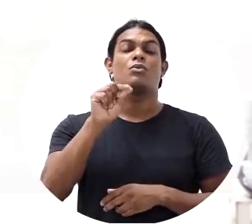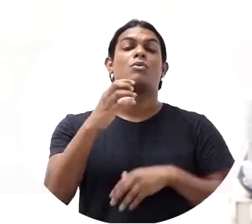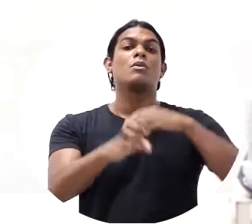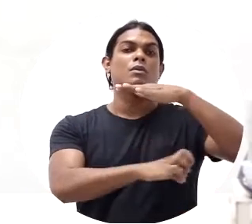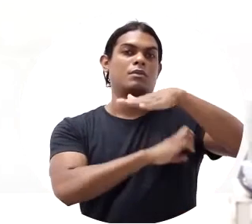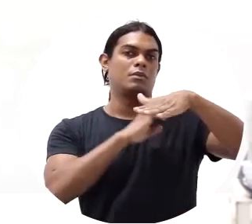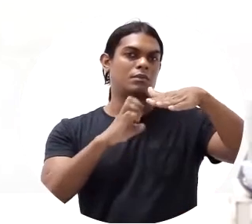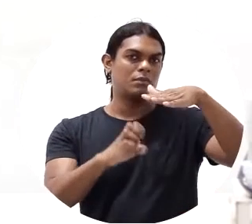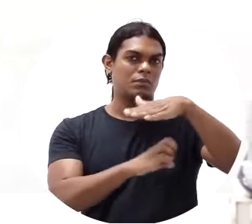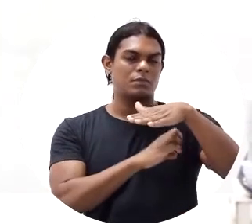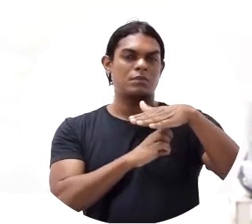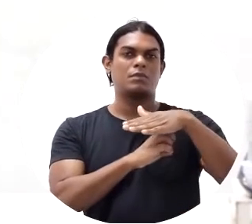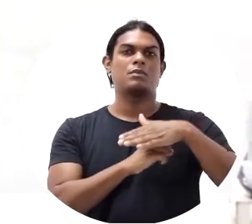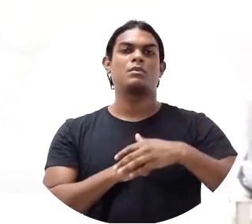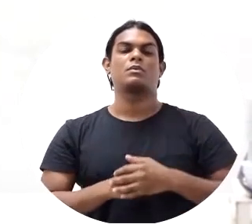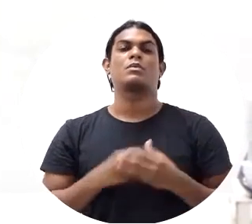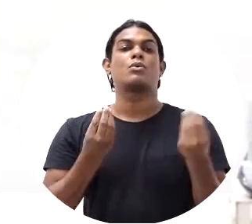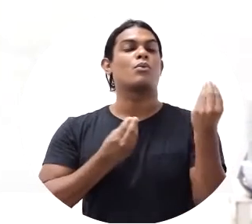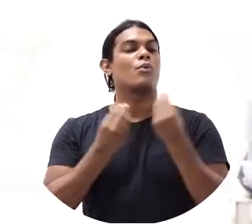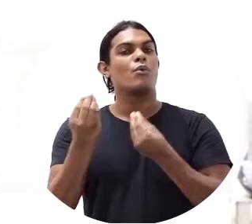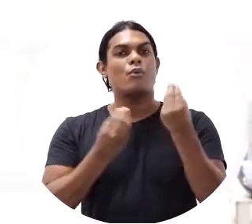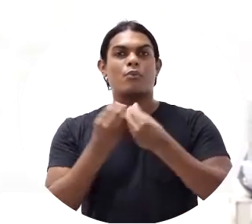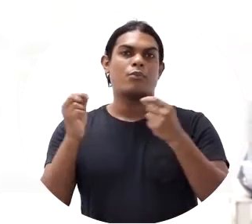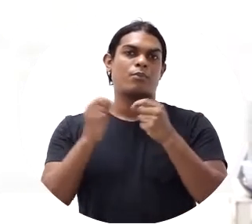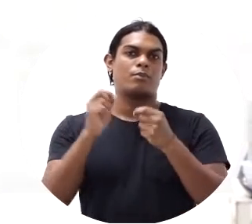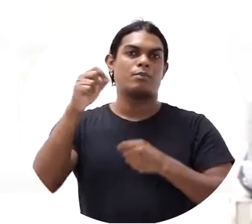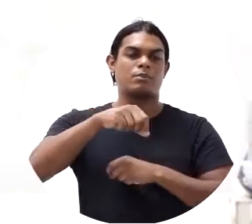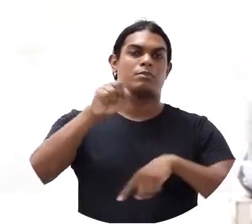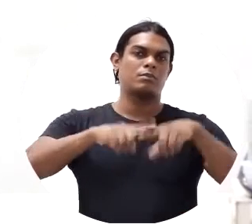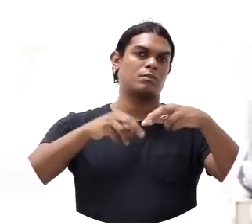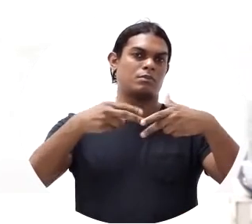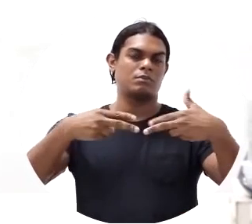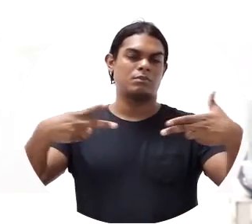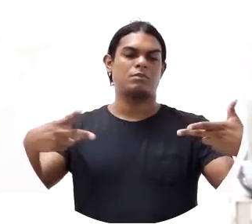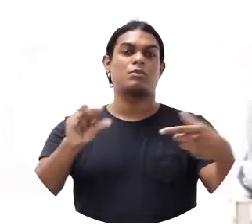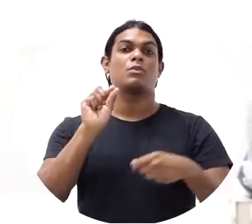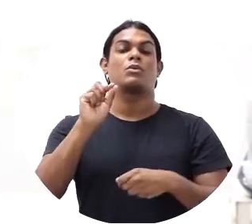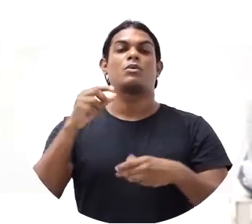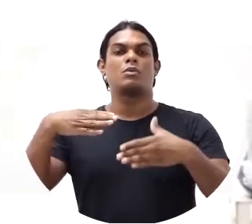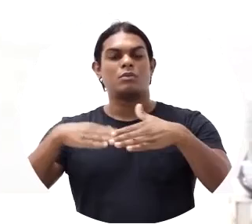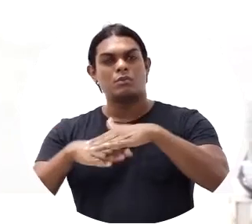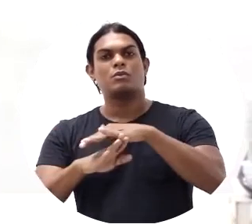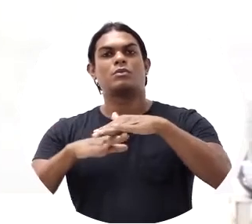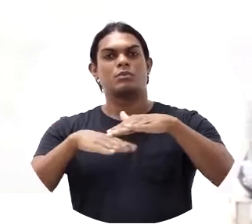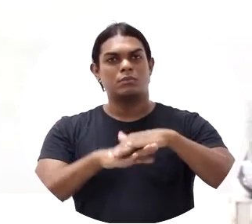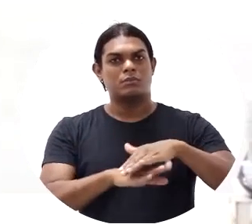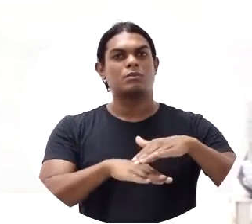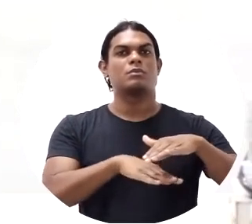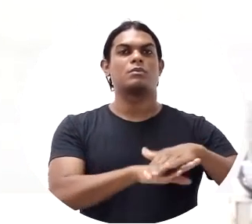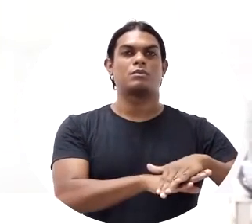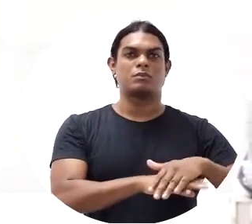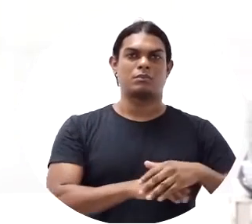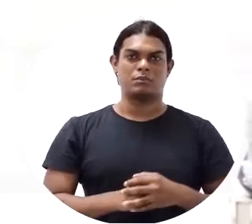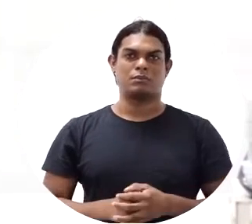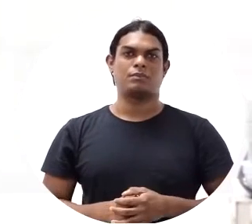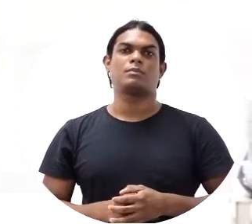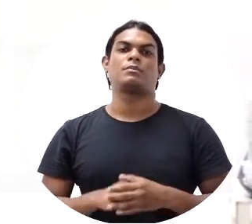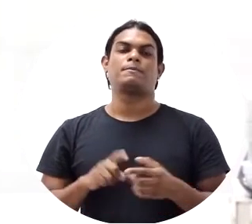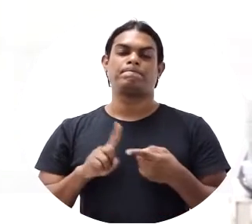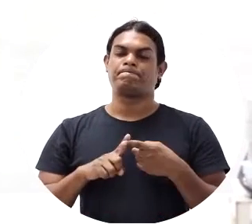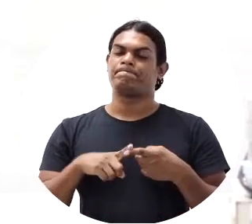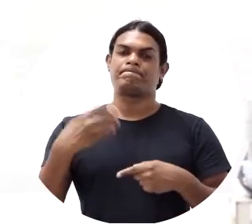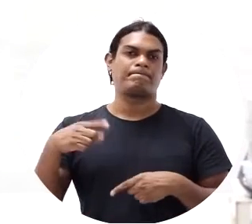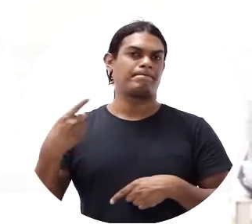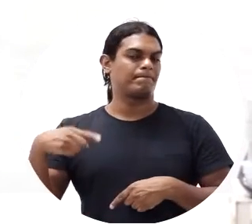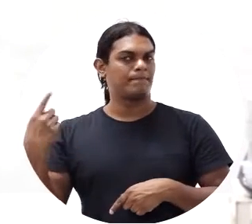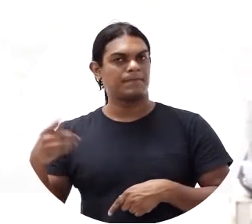unidade produtiva, em qual linha de produção, com qual frequência, qual estoque deverá ser mantido e, eventualmente, outras decisões